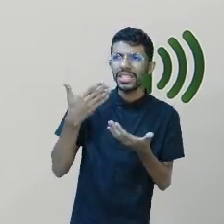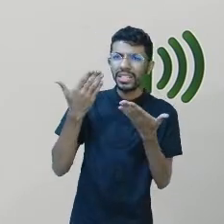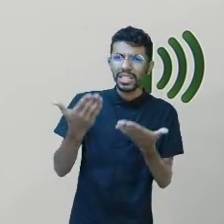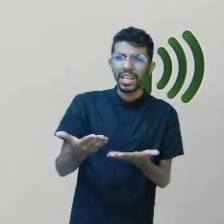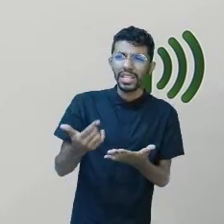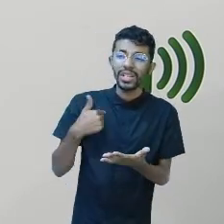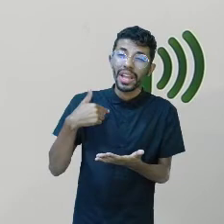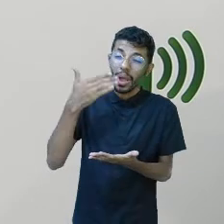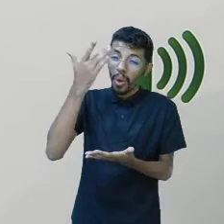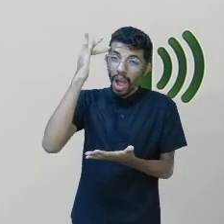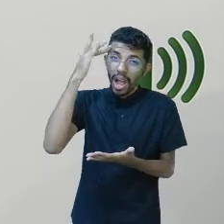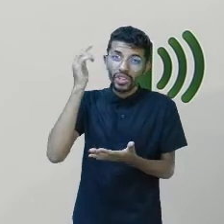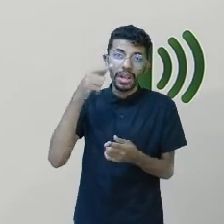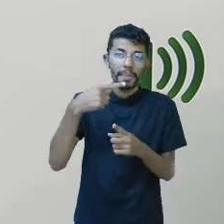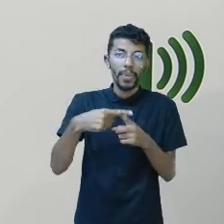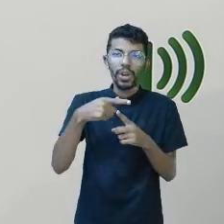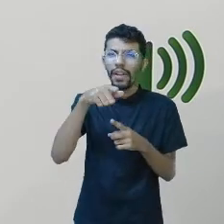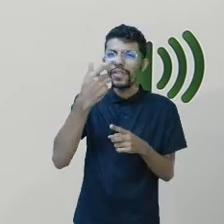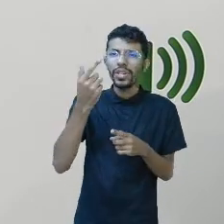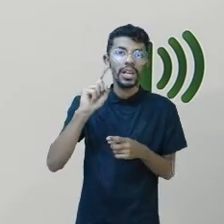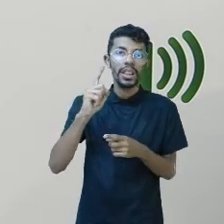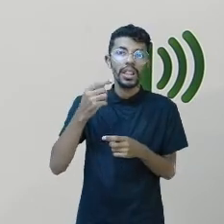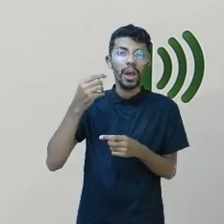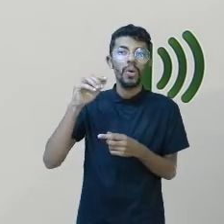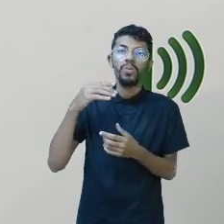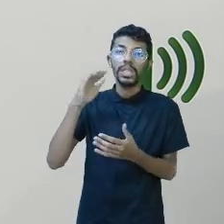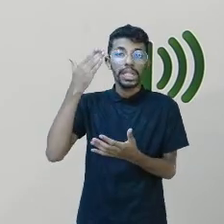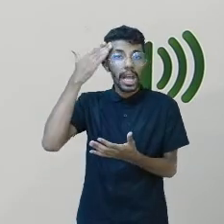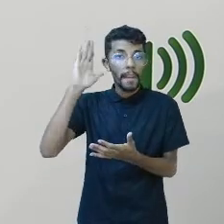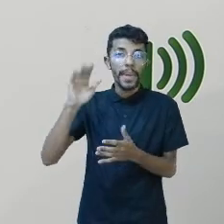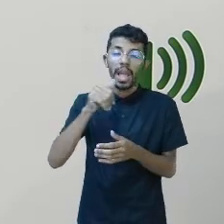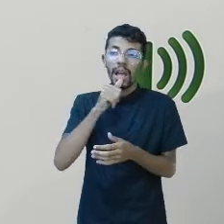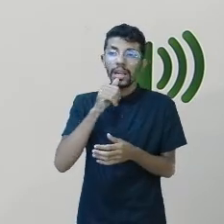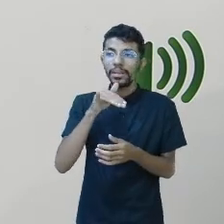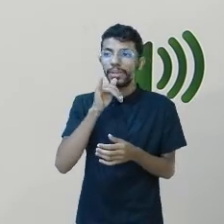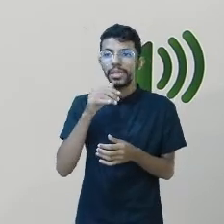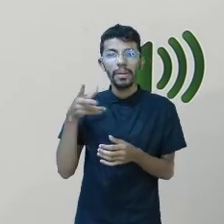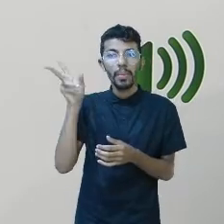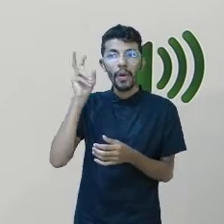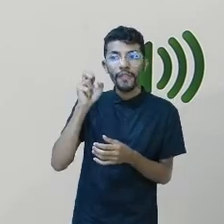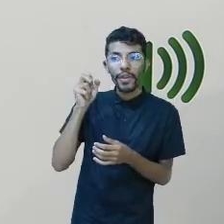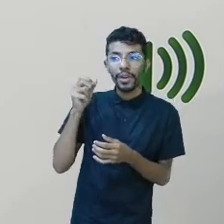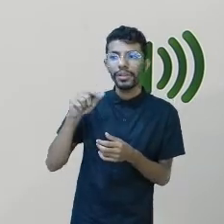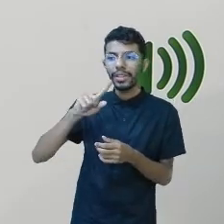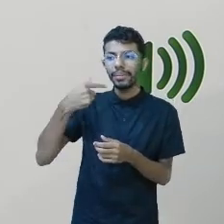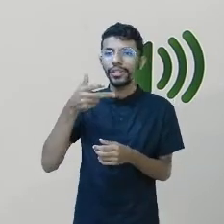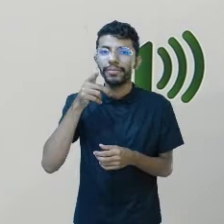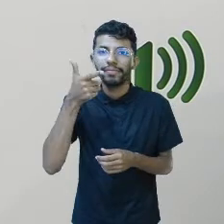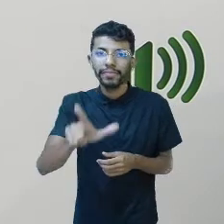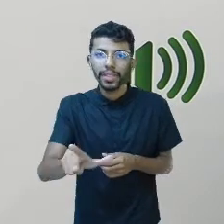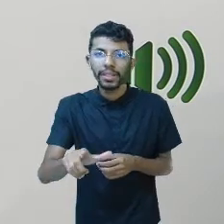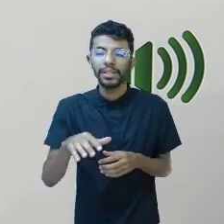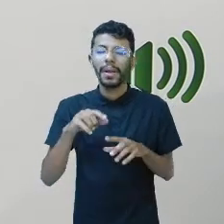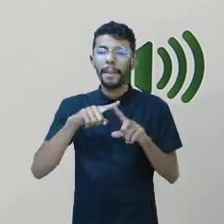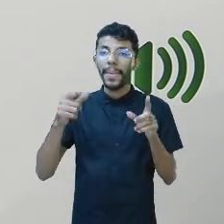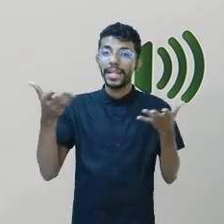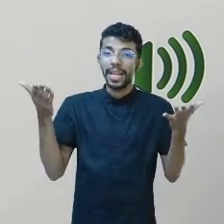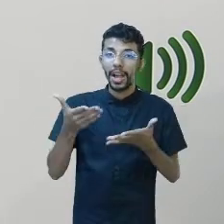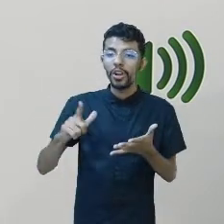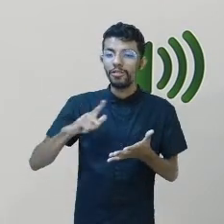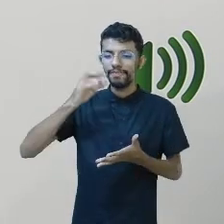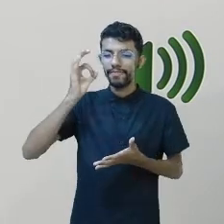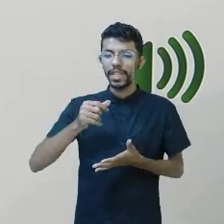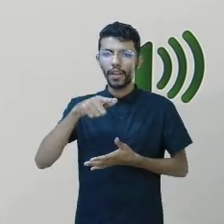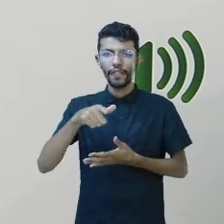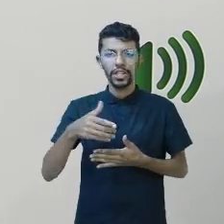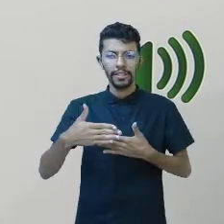sem ter pensado, né? Que podia estar machucando alguém, escutou alguém falando e repetiu. Mas eu tenho certeza que a partir de hoje você